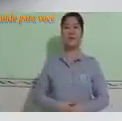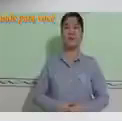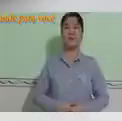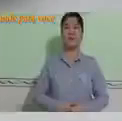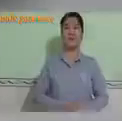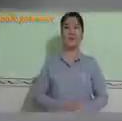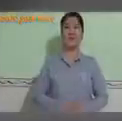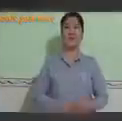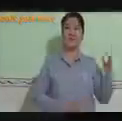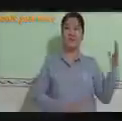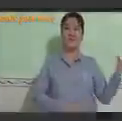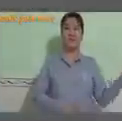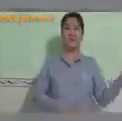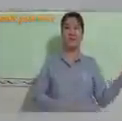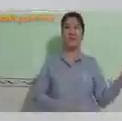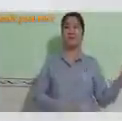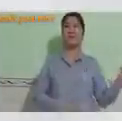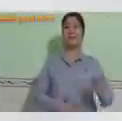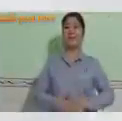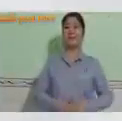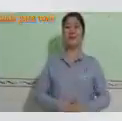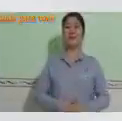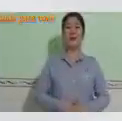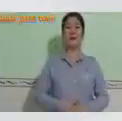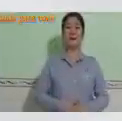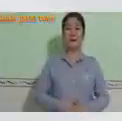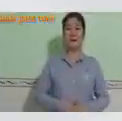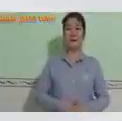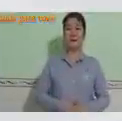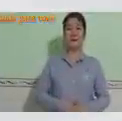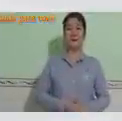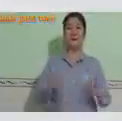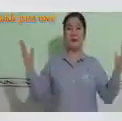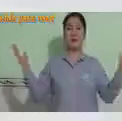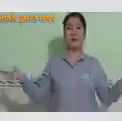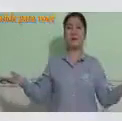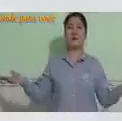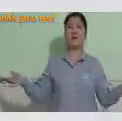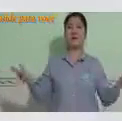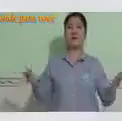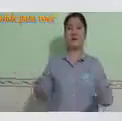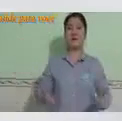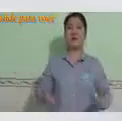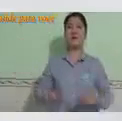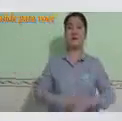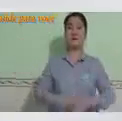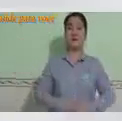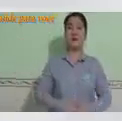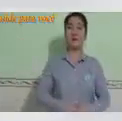glóbulos brancos no sangue, vírgula, que se forem elevados indica uma presença de uma infecção no organismo.